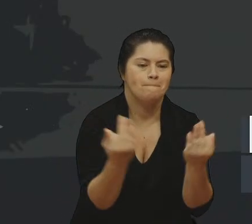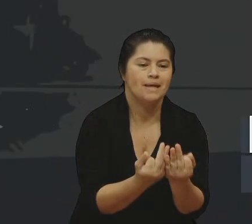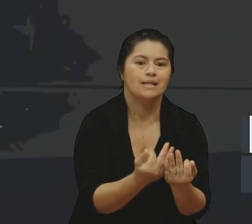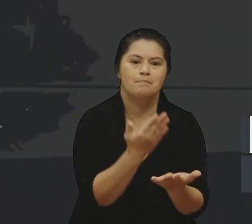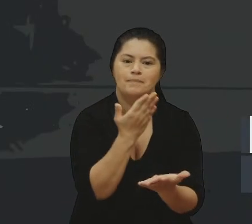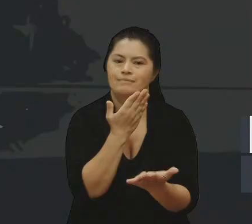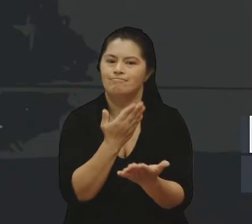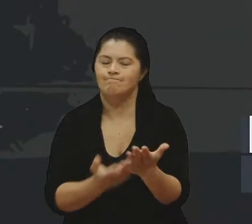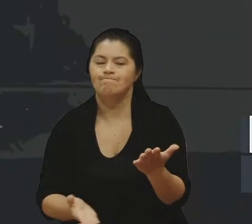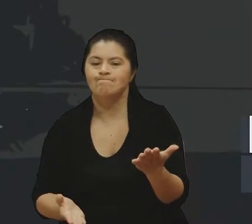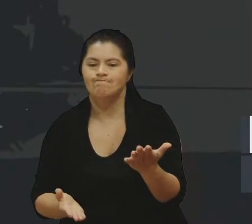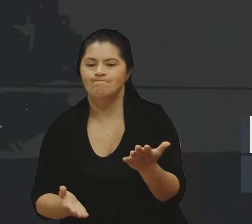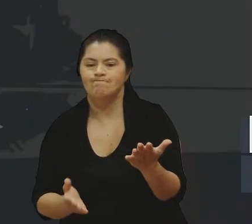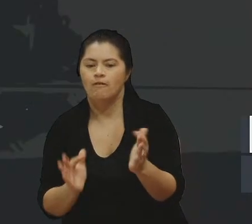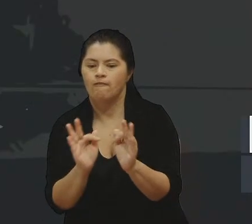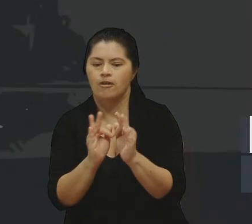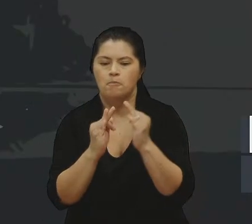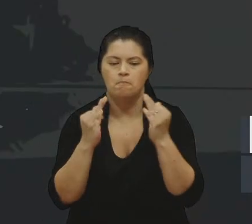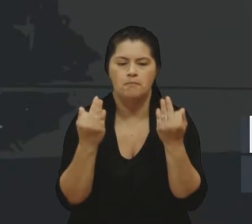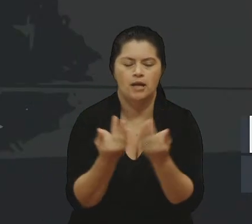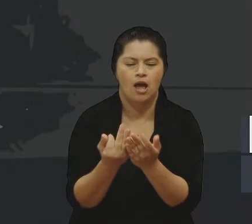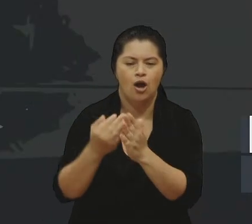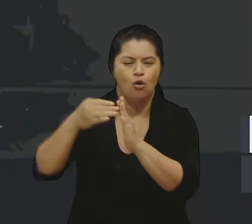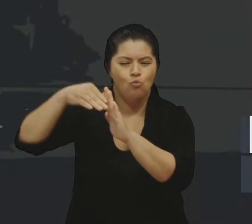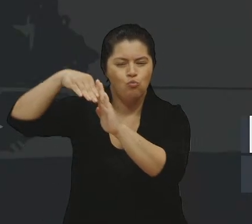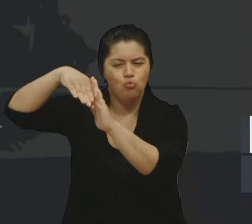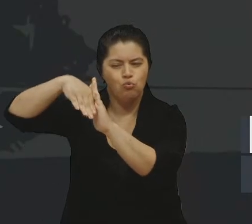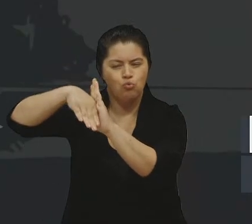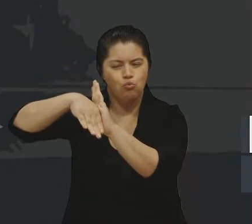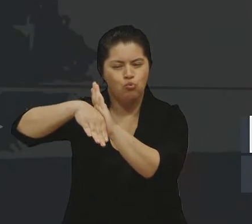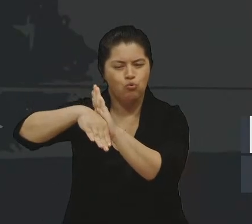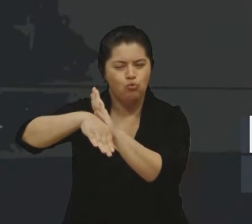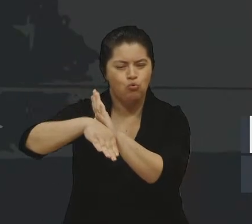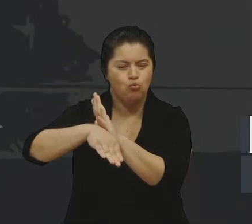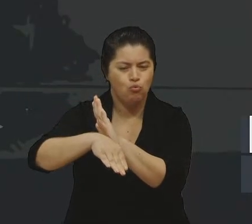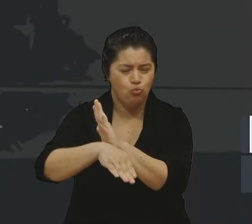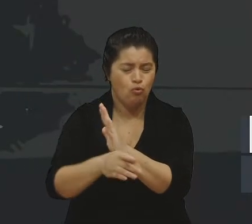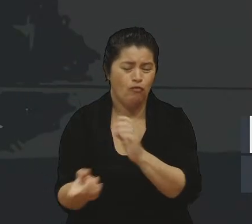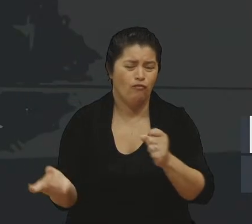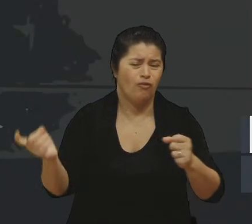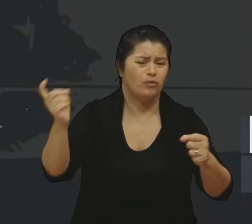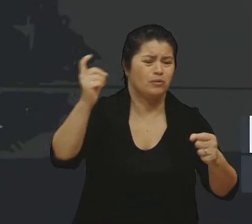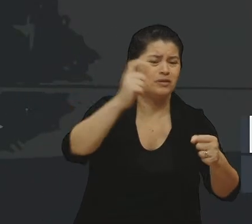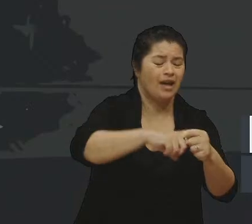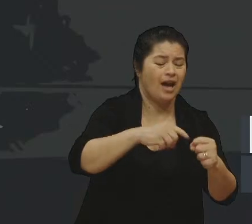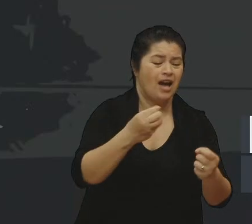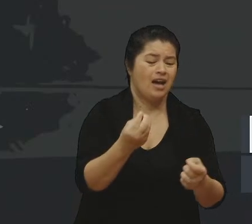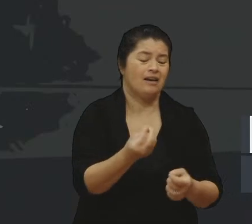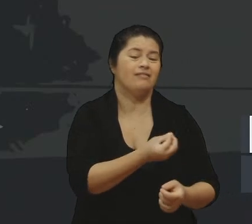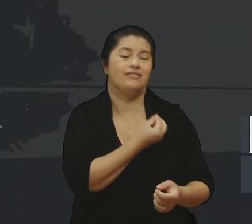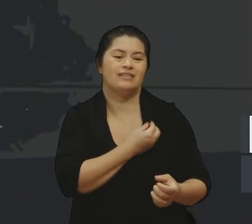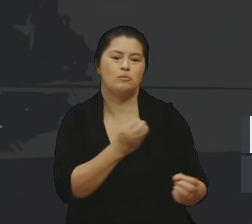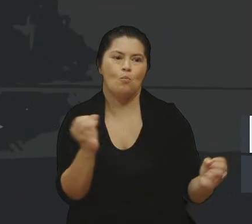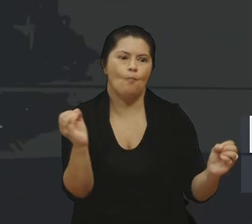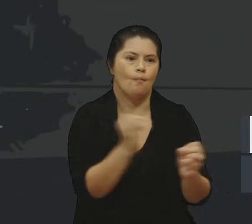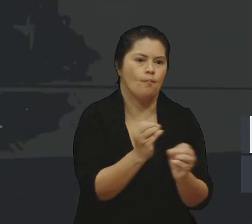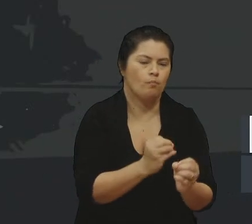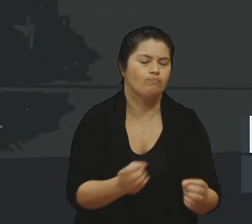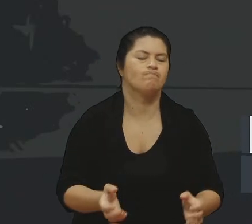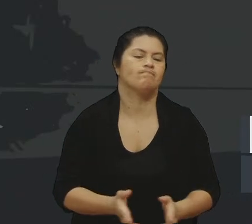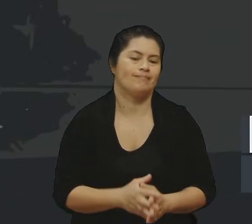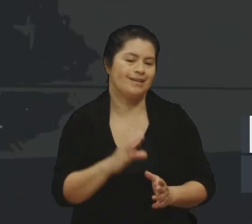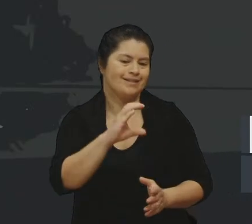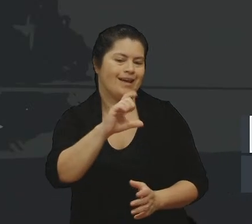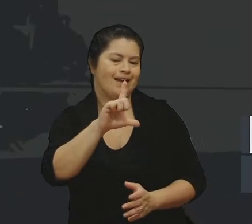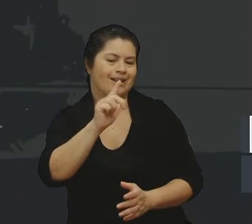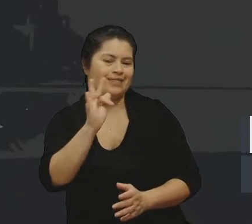Levei o patamar da minha família a um patamar quase de voltar toda a minha vida para a CLT. Foi literalmente assim. E eu estou abrindo o